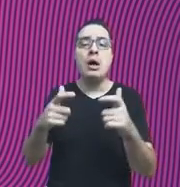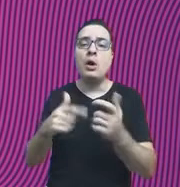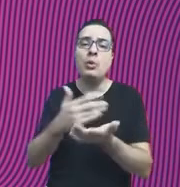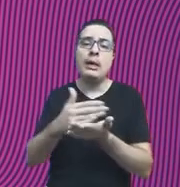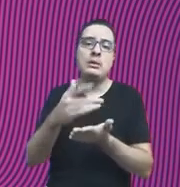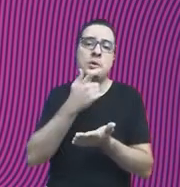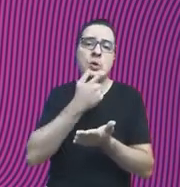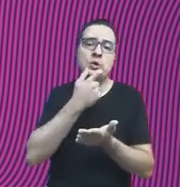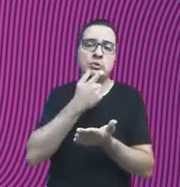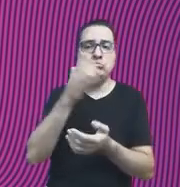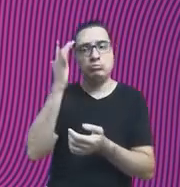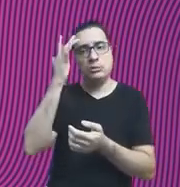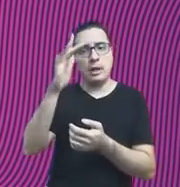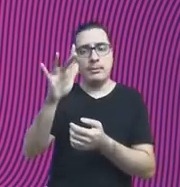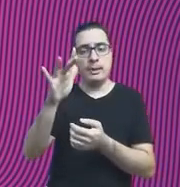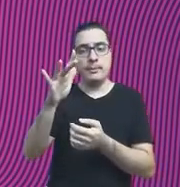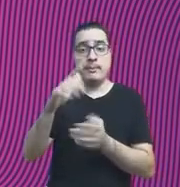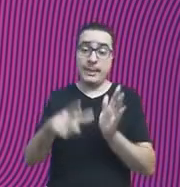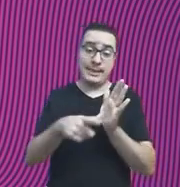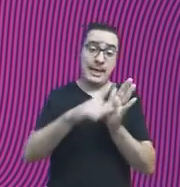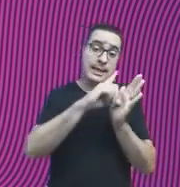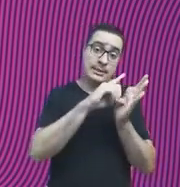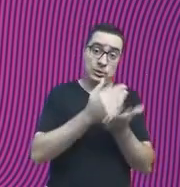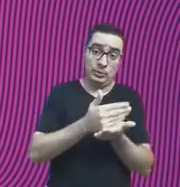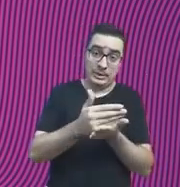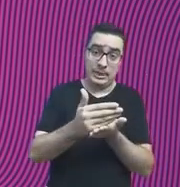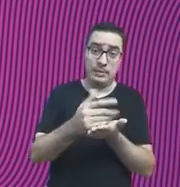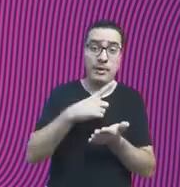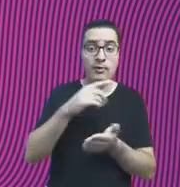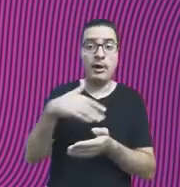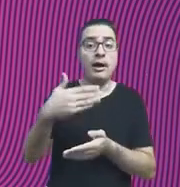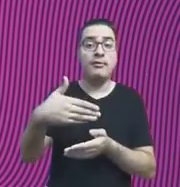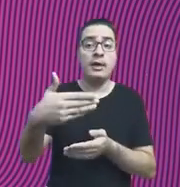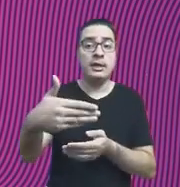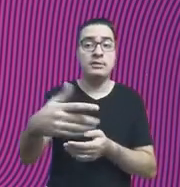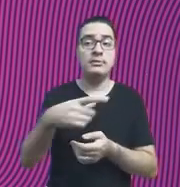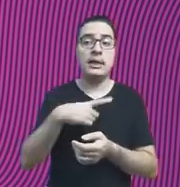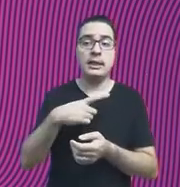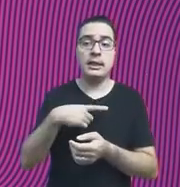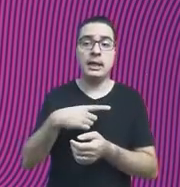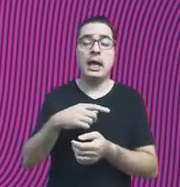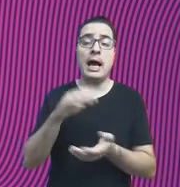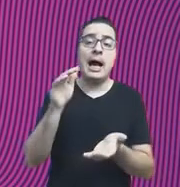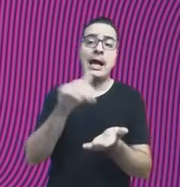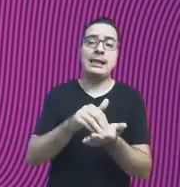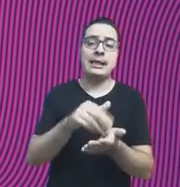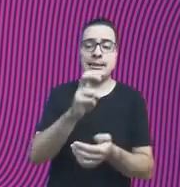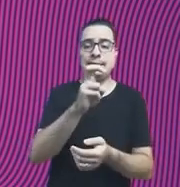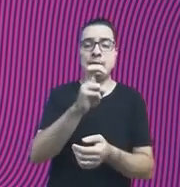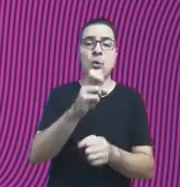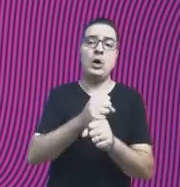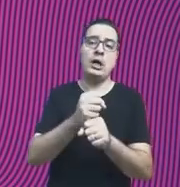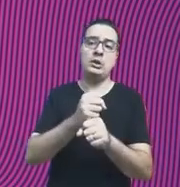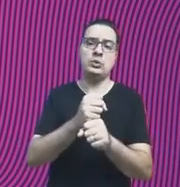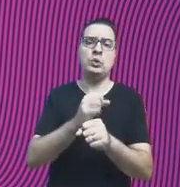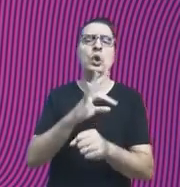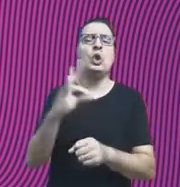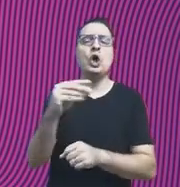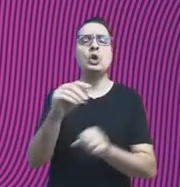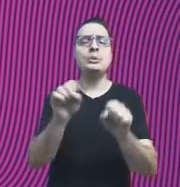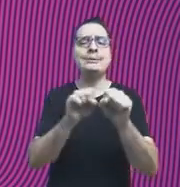pré-sala, é o preâmbulo para o que vai acontecer daqui até 5 anos. Todo todos os sistemas de saúde